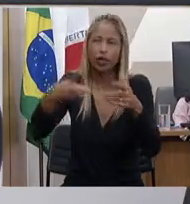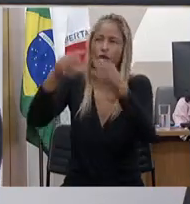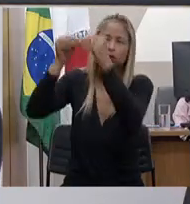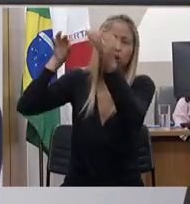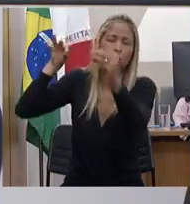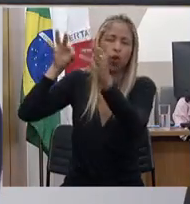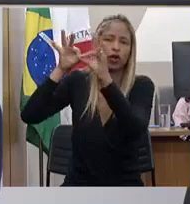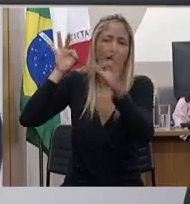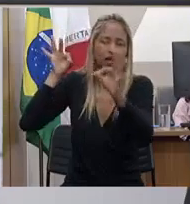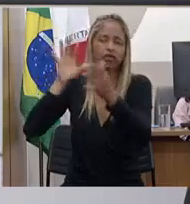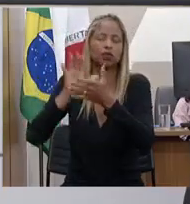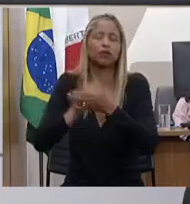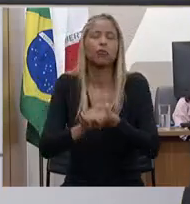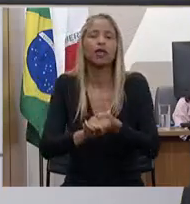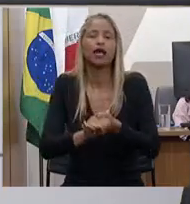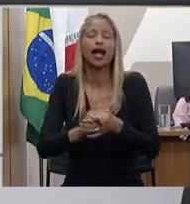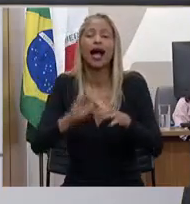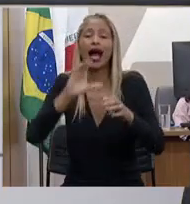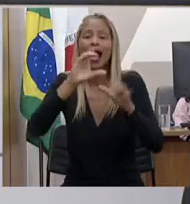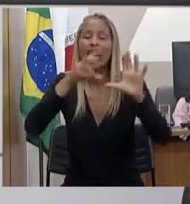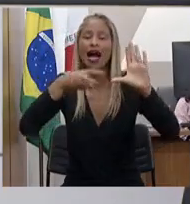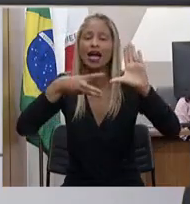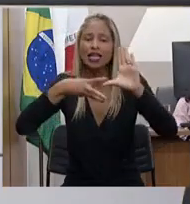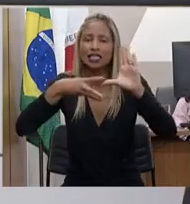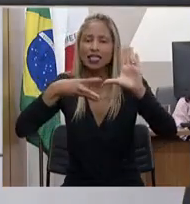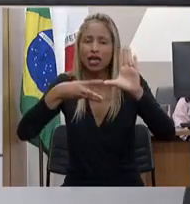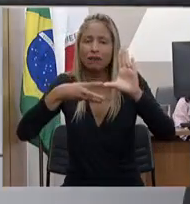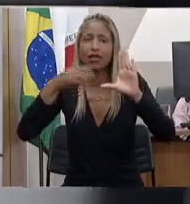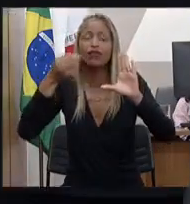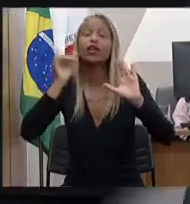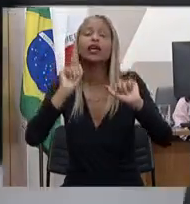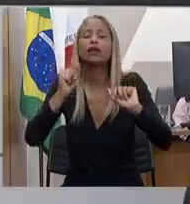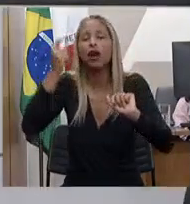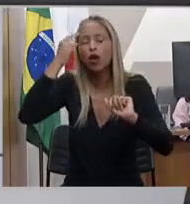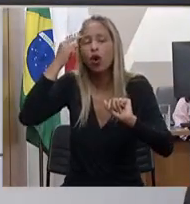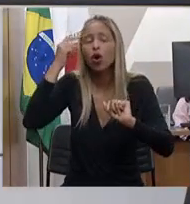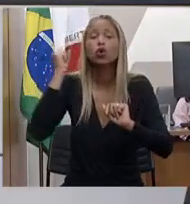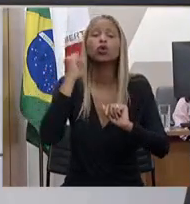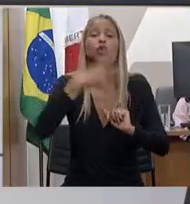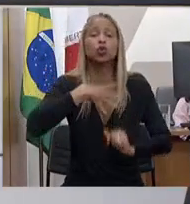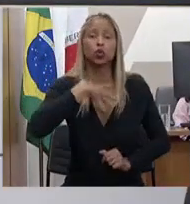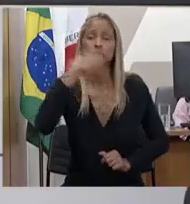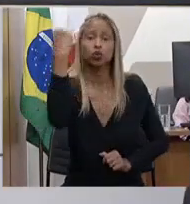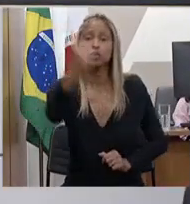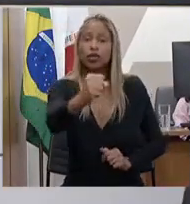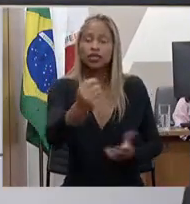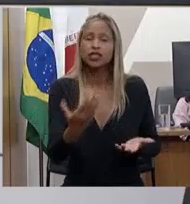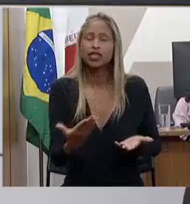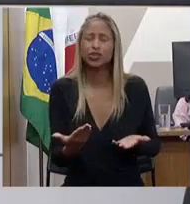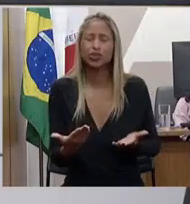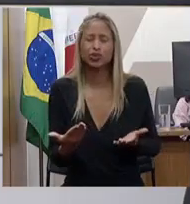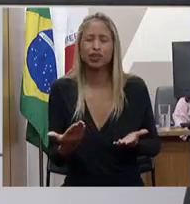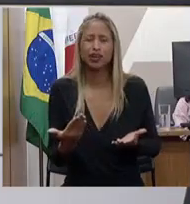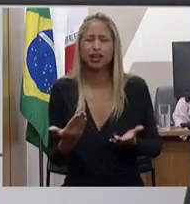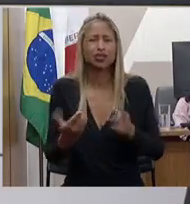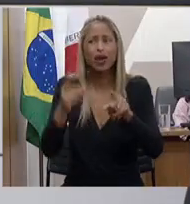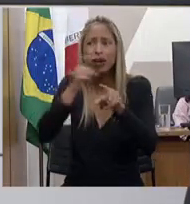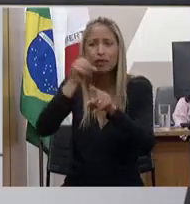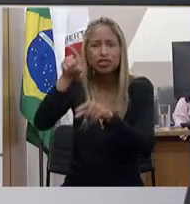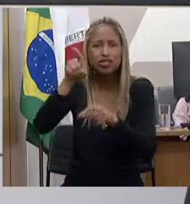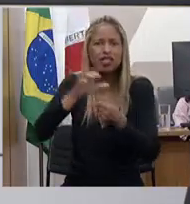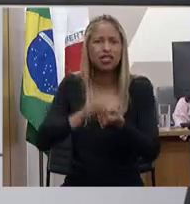aquela CEMIG e a empresa colocou que foi tentativa de suicídio é uma prática viu gente é uma prática